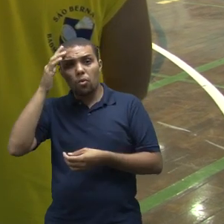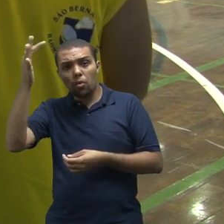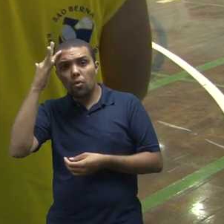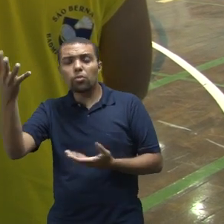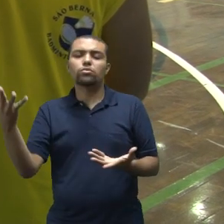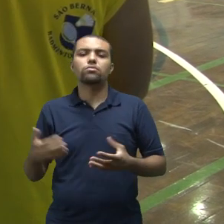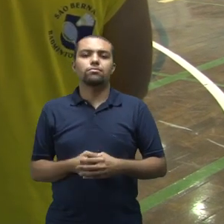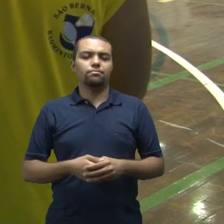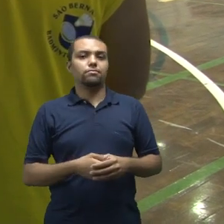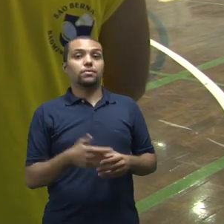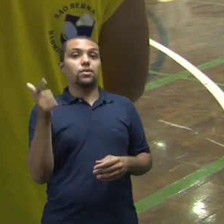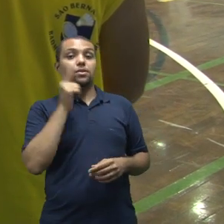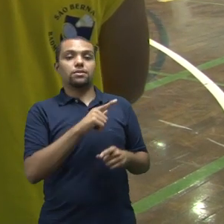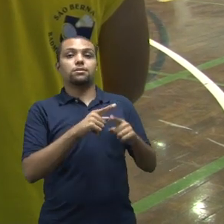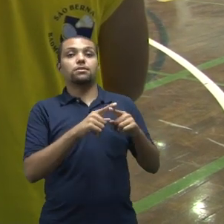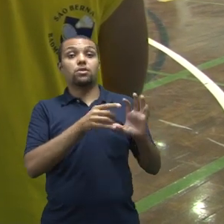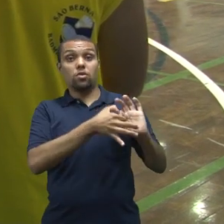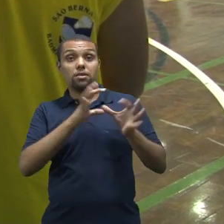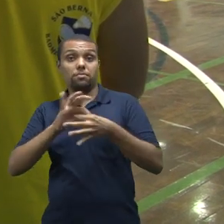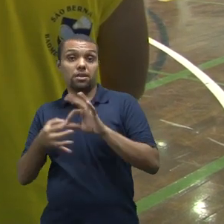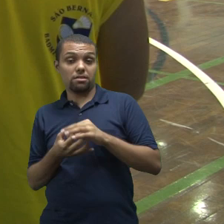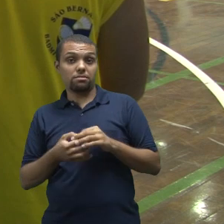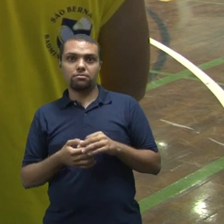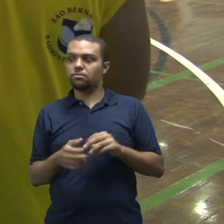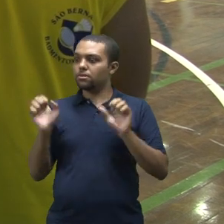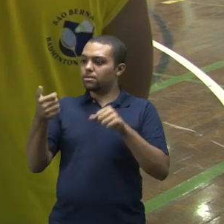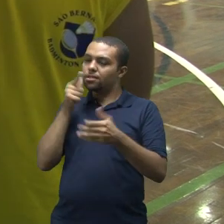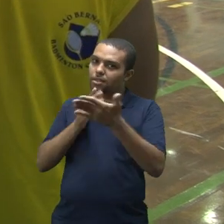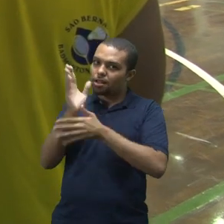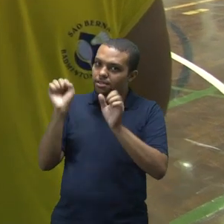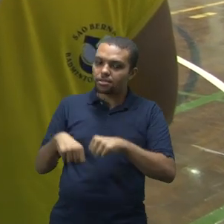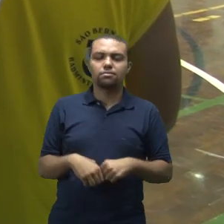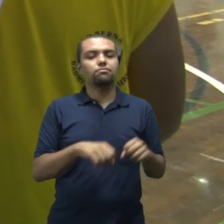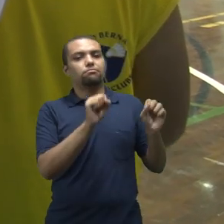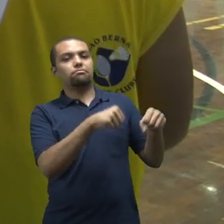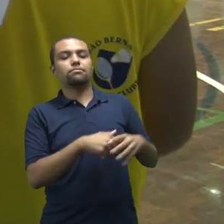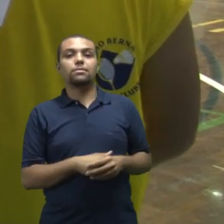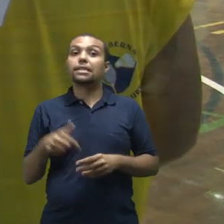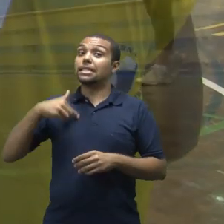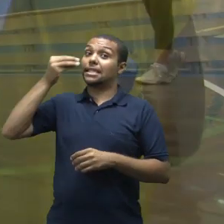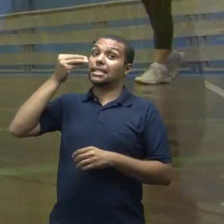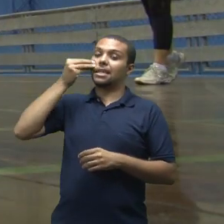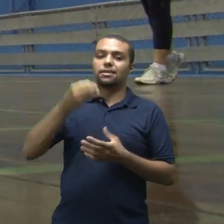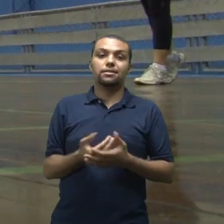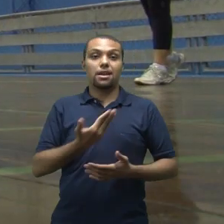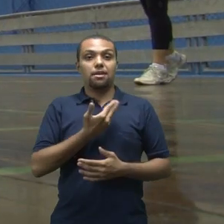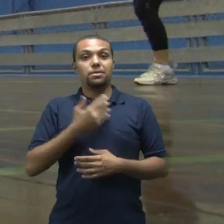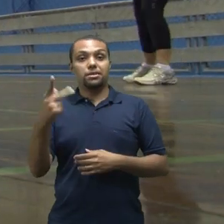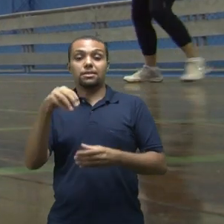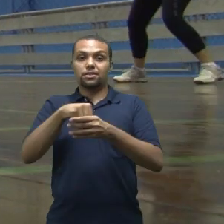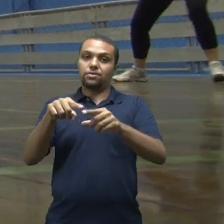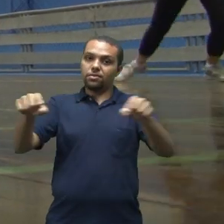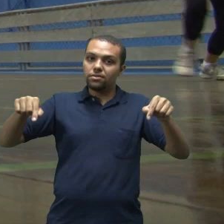sonho, virando um atleta? Jogar as Olimpíadas. Vai fazer de tudo pra isso? Sim, tentar. Os amigos